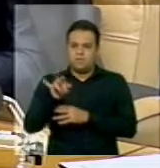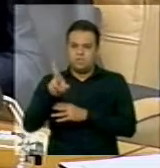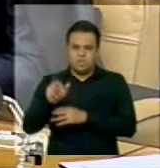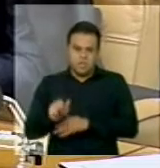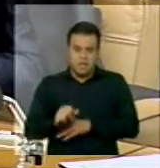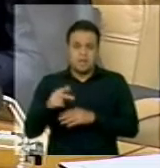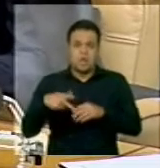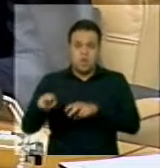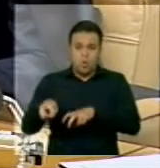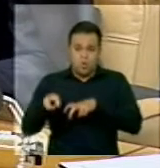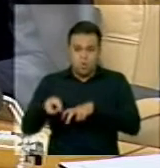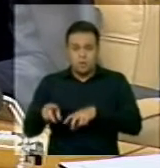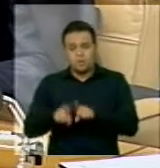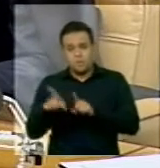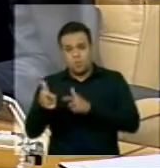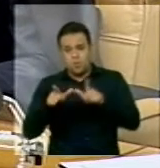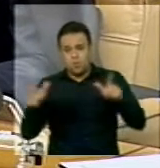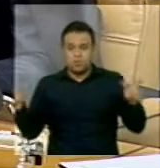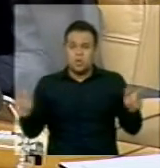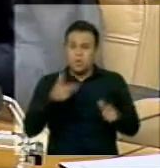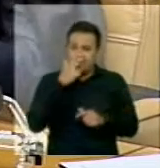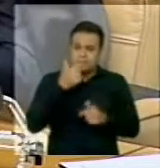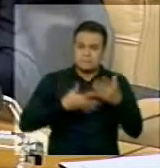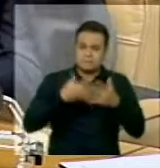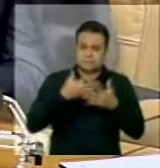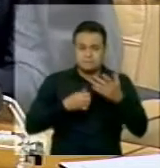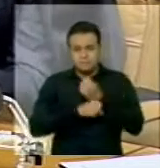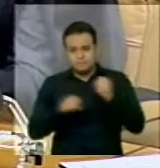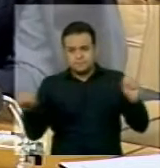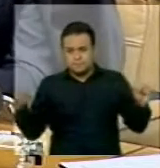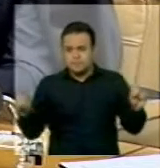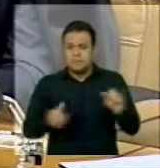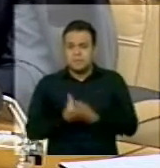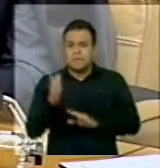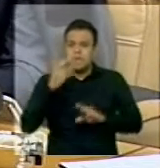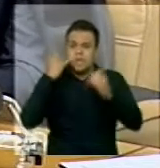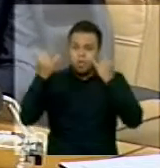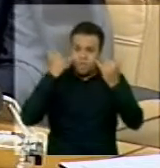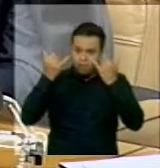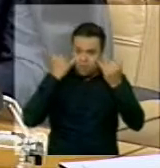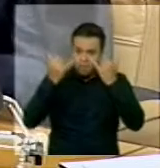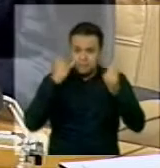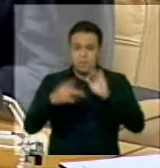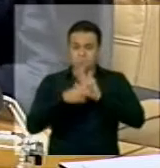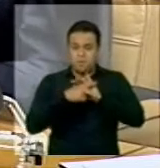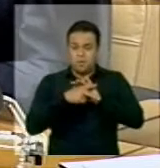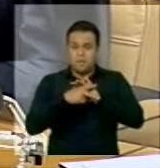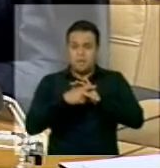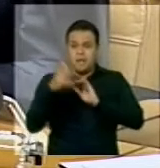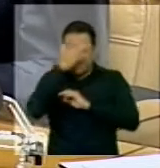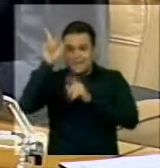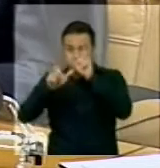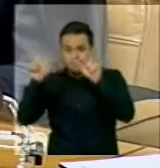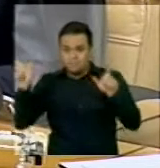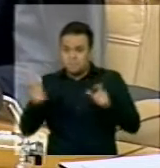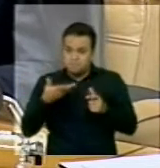módulos fiscais impossibilita a verificação da veracidade das informações prestadas pelos requerentes,